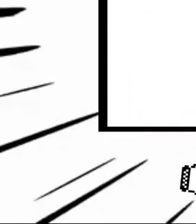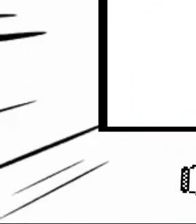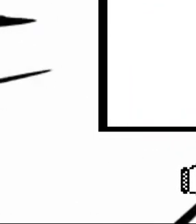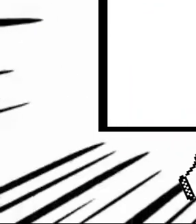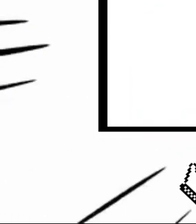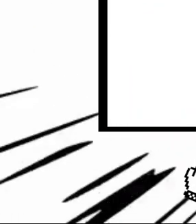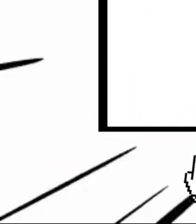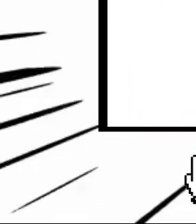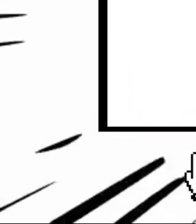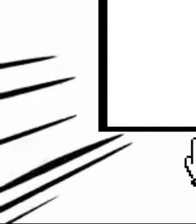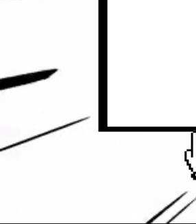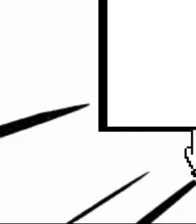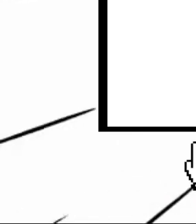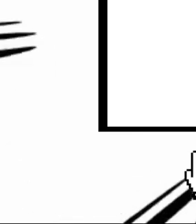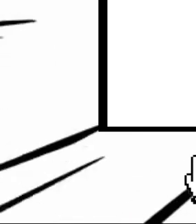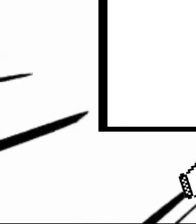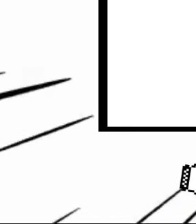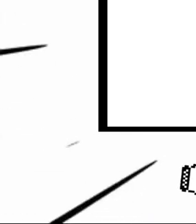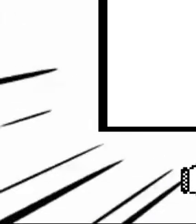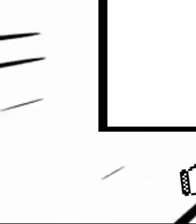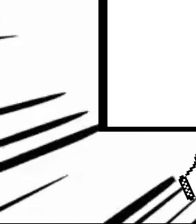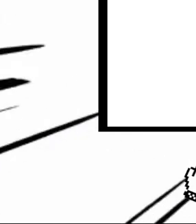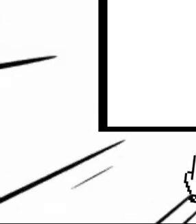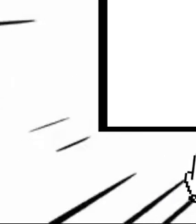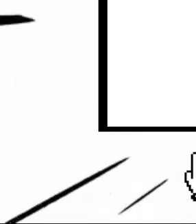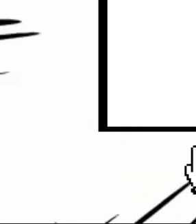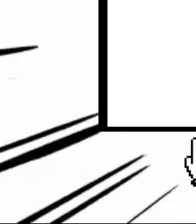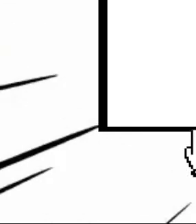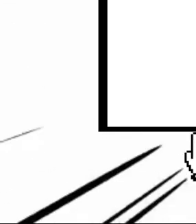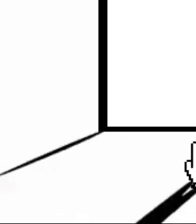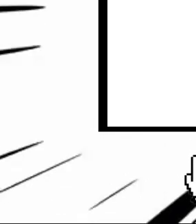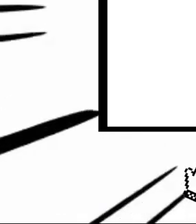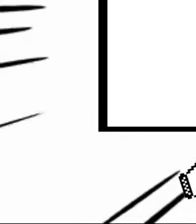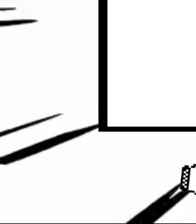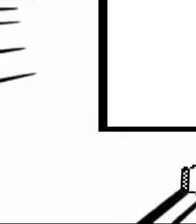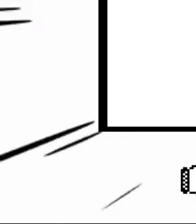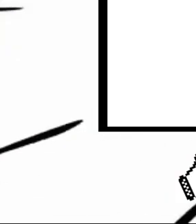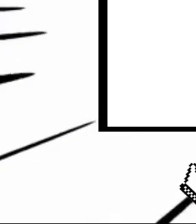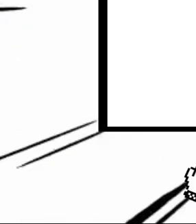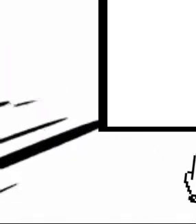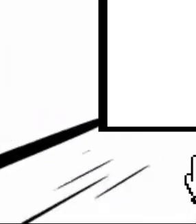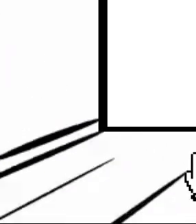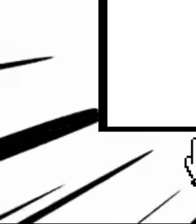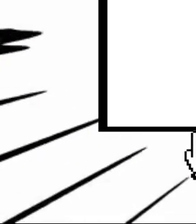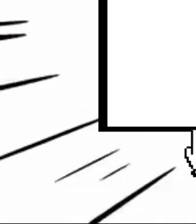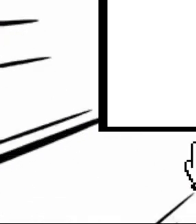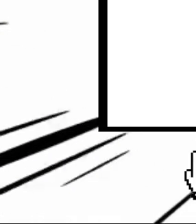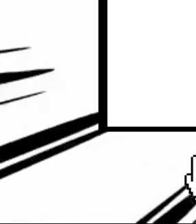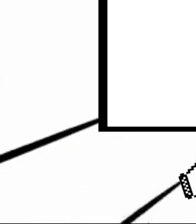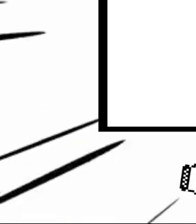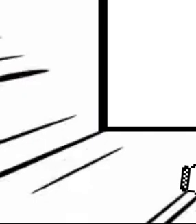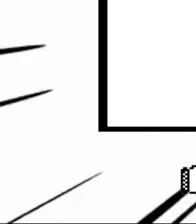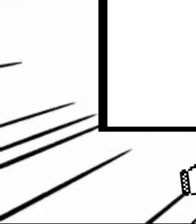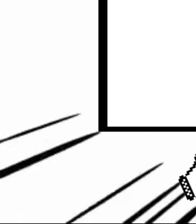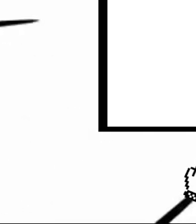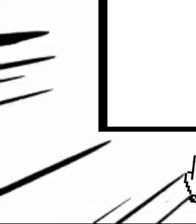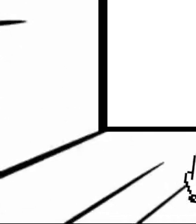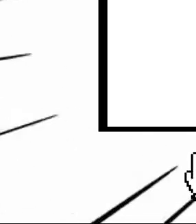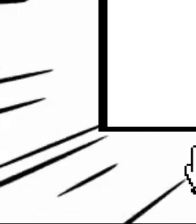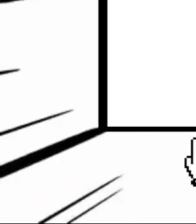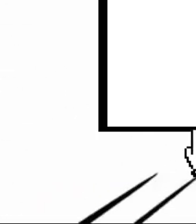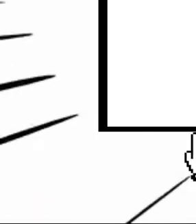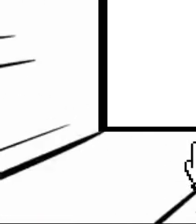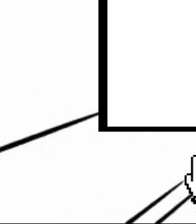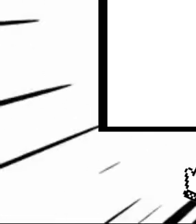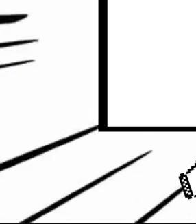relevância deixa um like comenta compartilha ajuda muito se inscreve no canal para eu saber que você tá curtindo e também para esse vídeo chegar